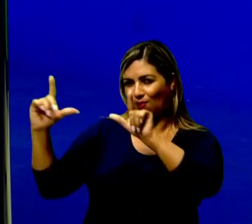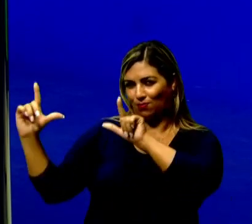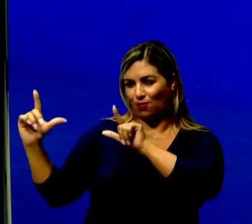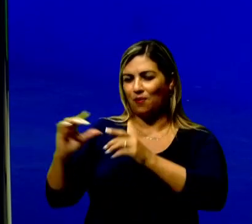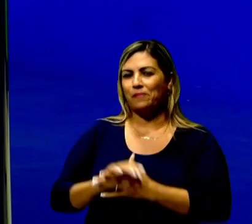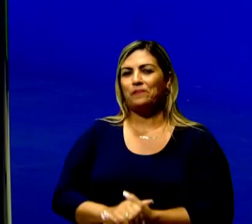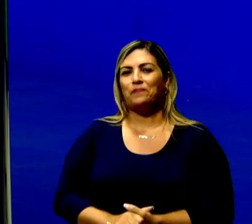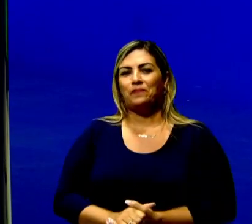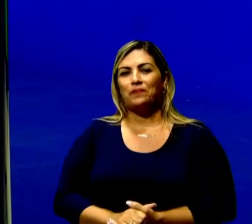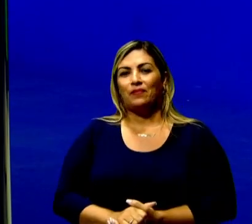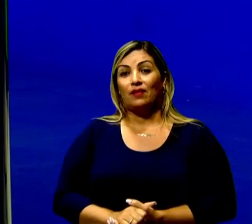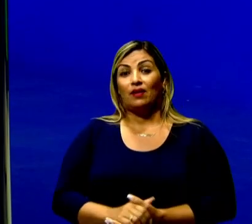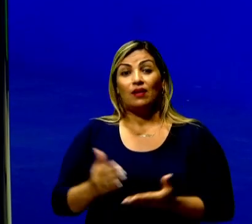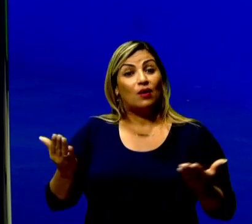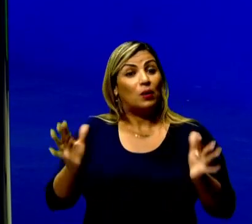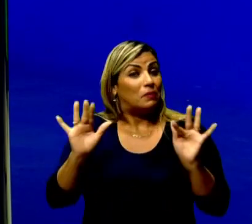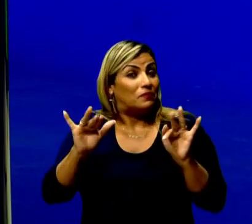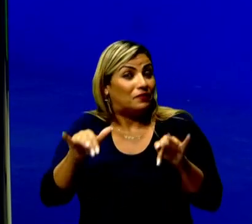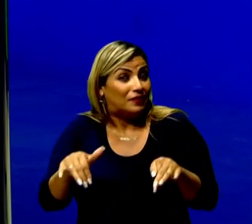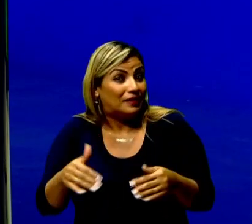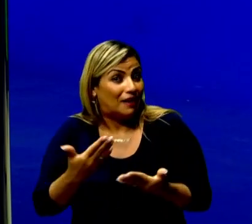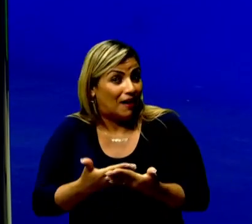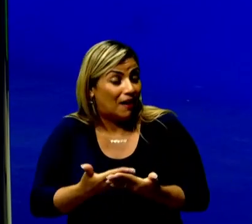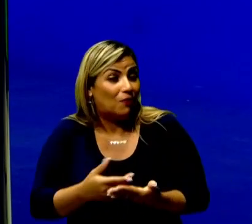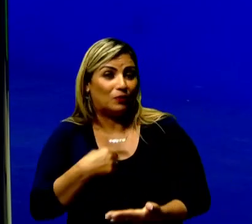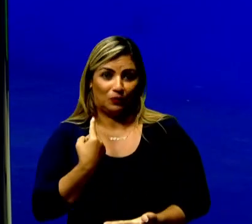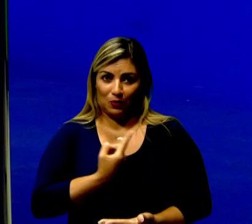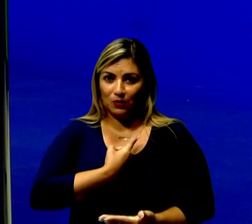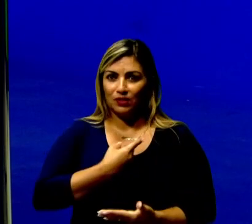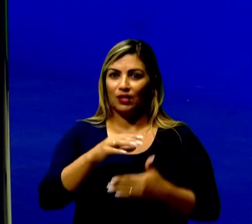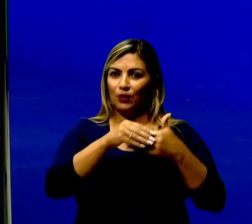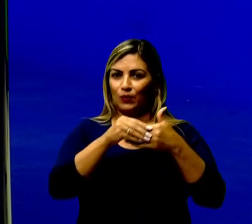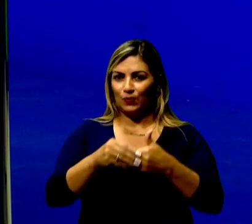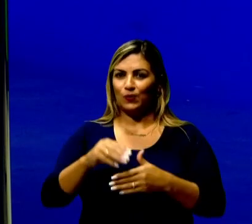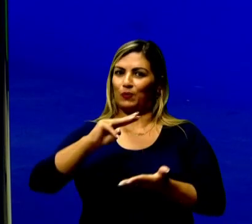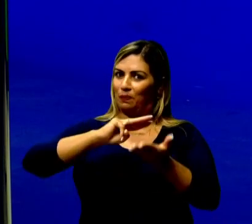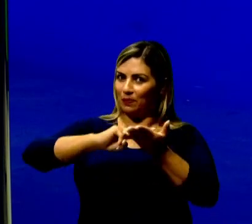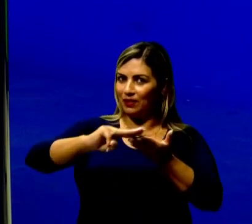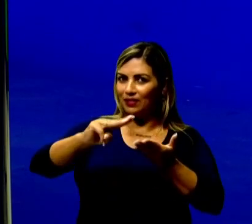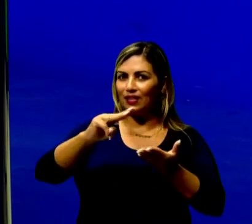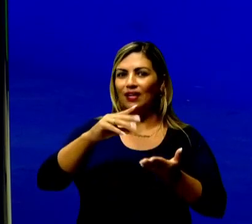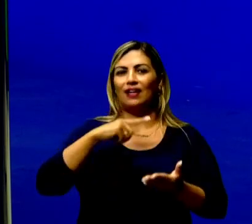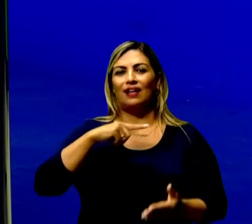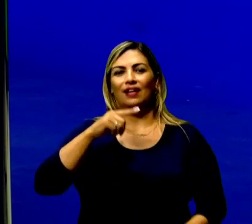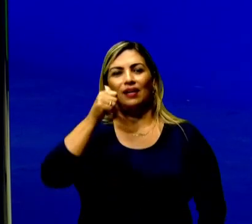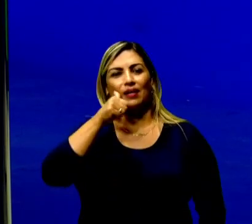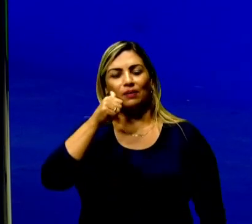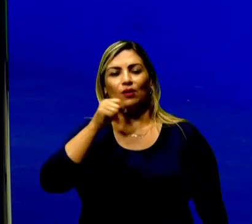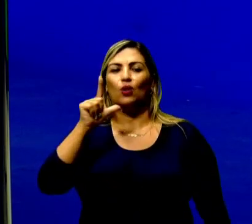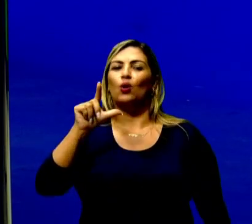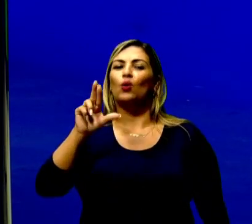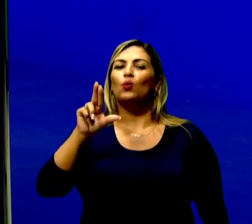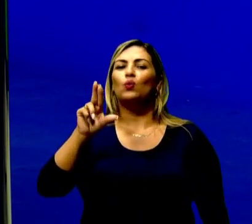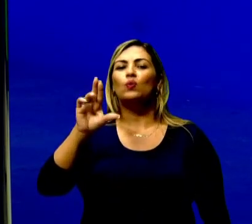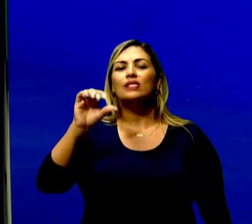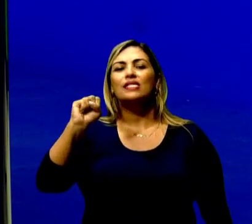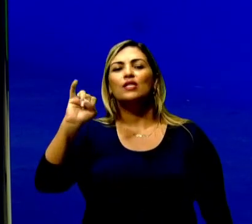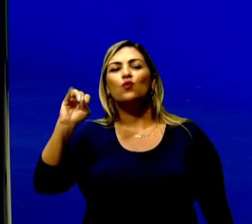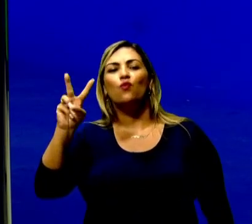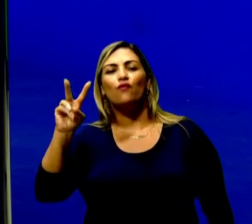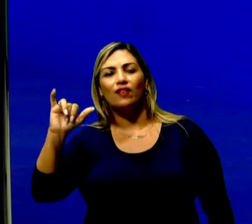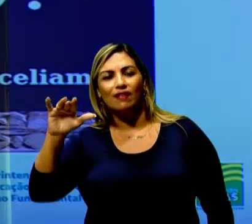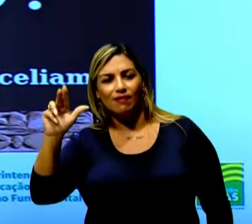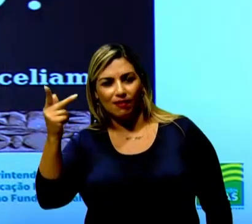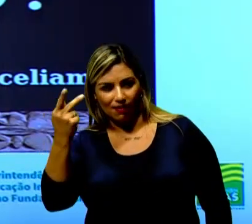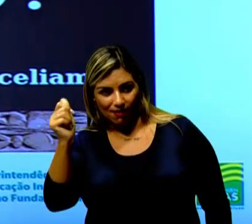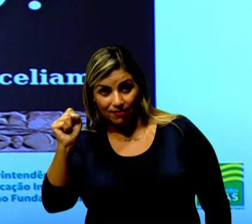tá e para encerrar a nossa aula eu trouxe uma mensagem da lucy williams do pensador que